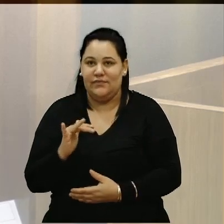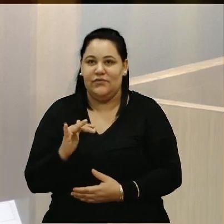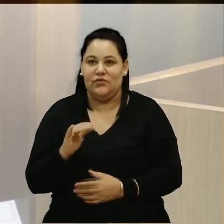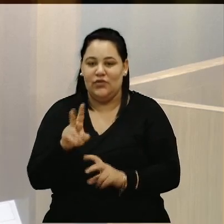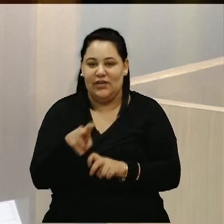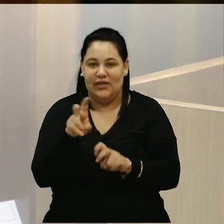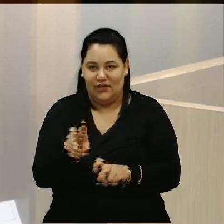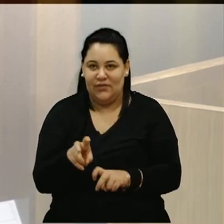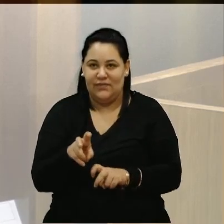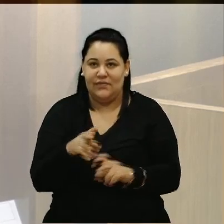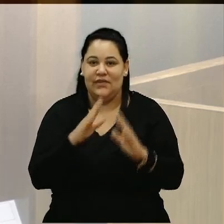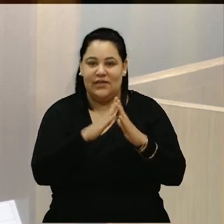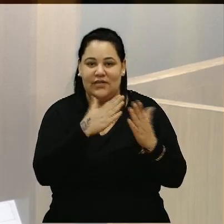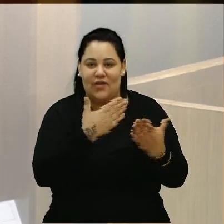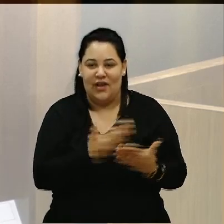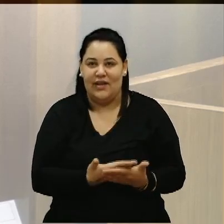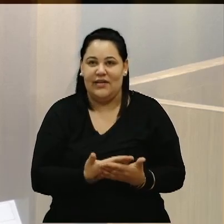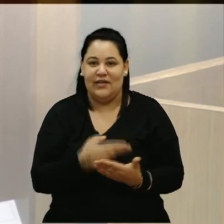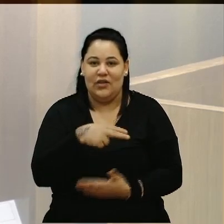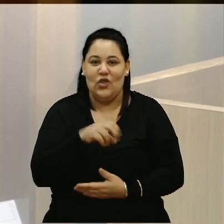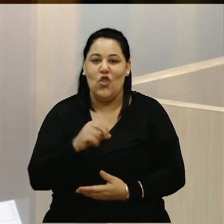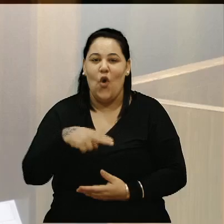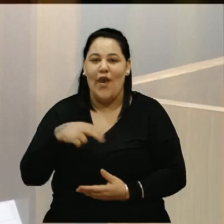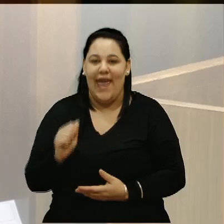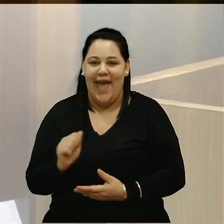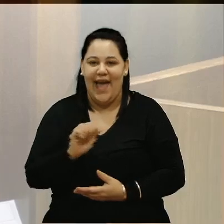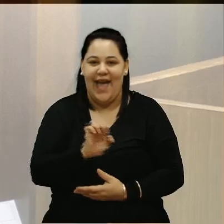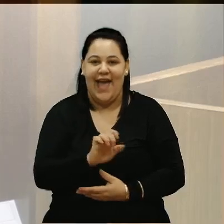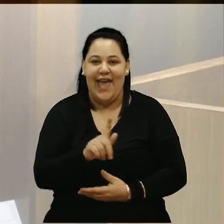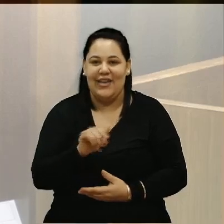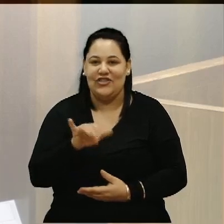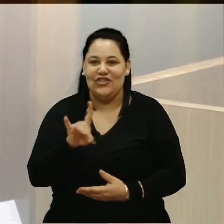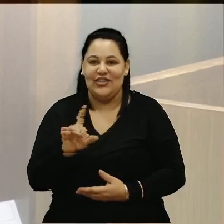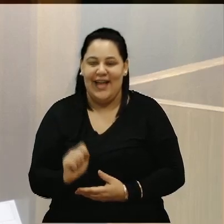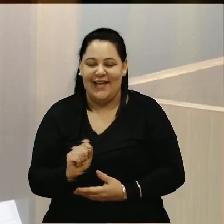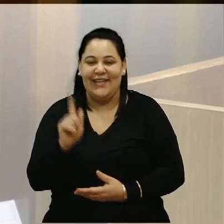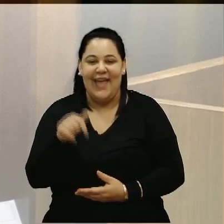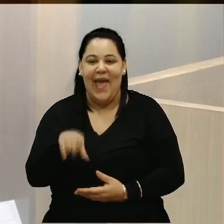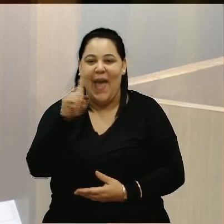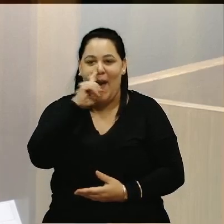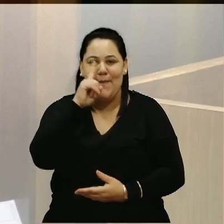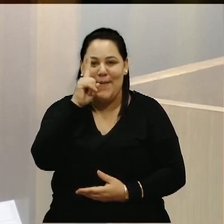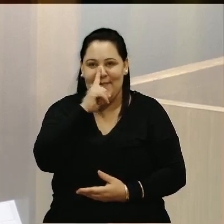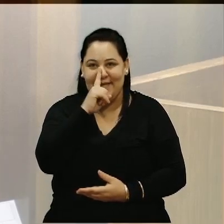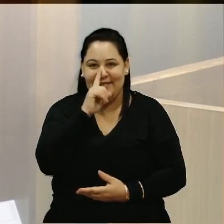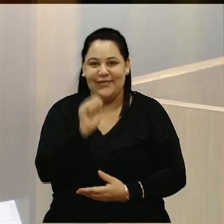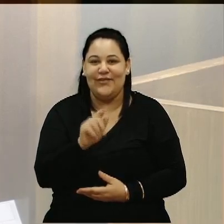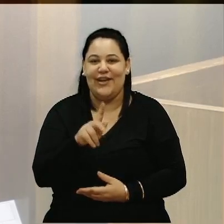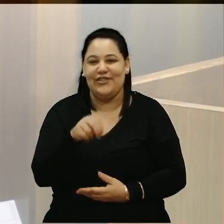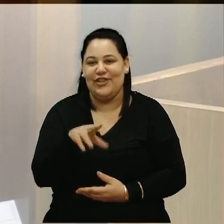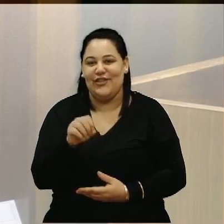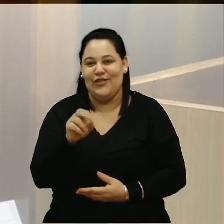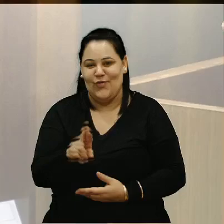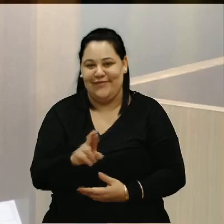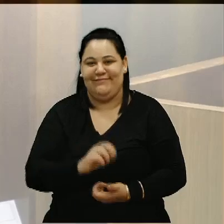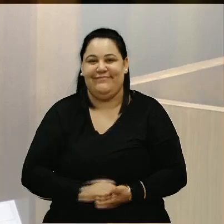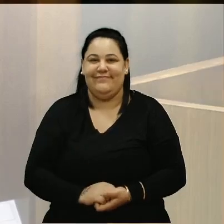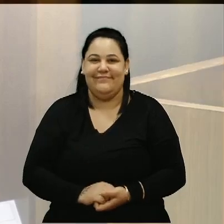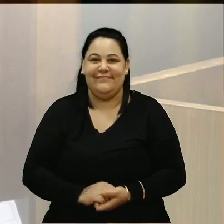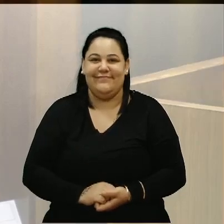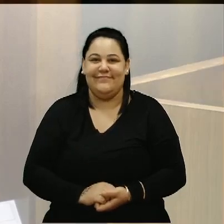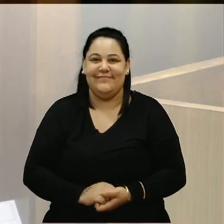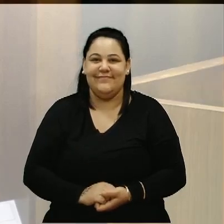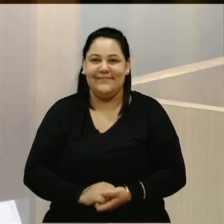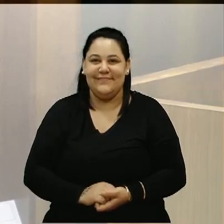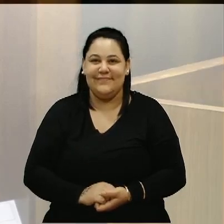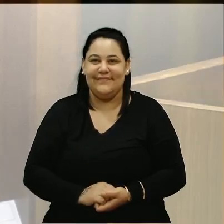A escolinha infantil Nona Égida, que é a mãe do seu Agenor Boff. E, por incrível que